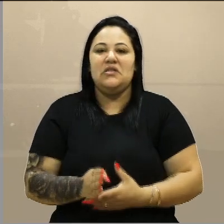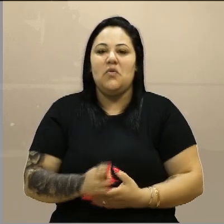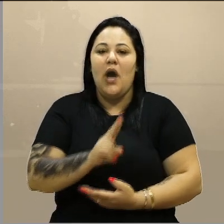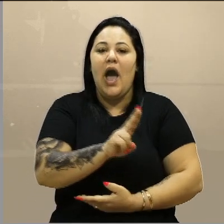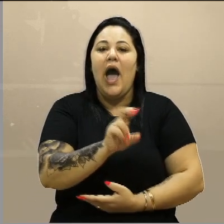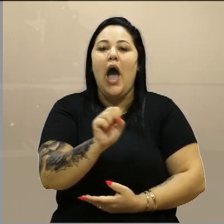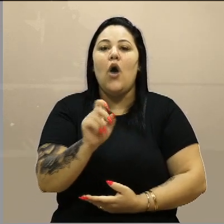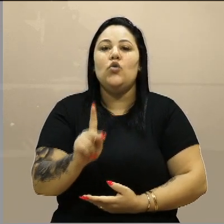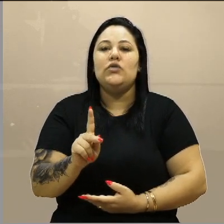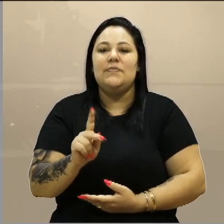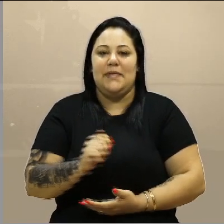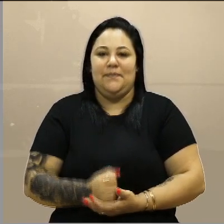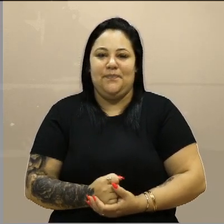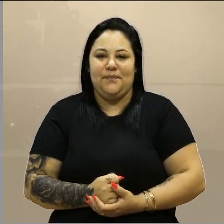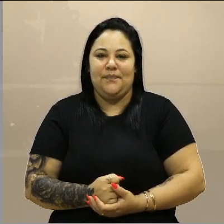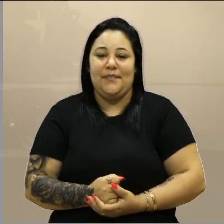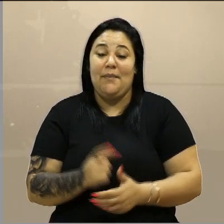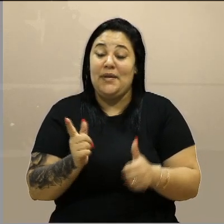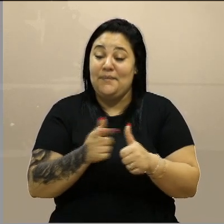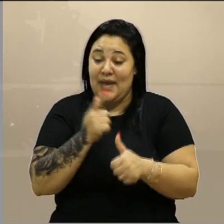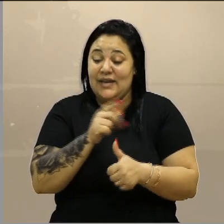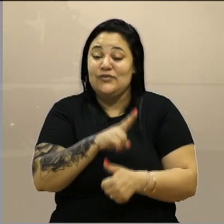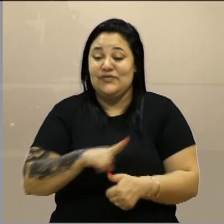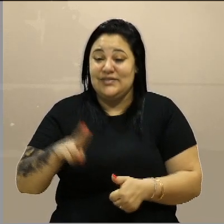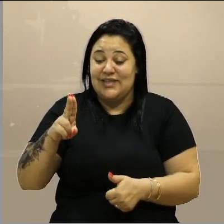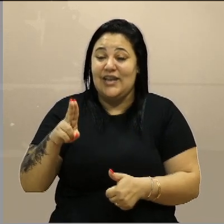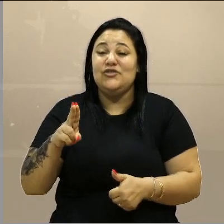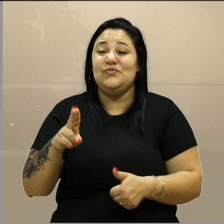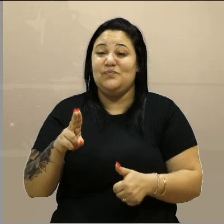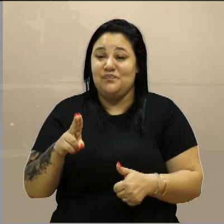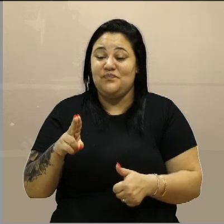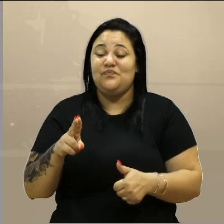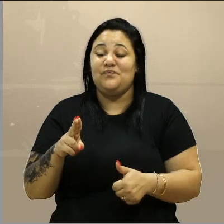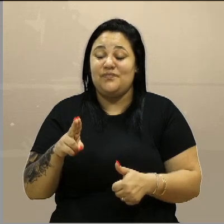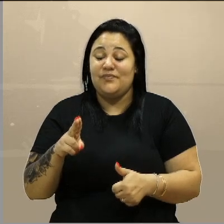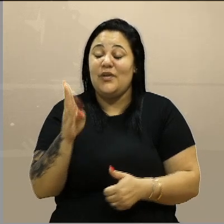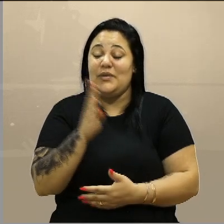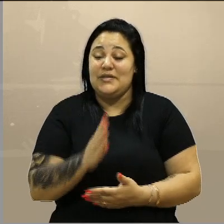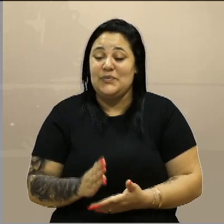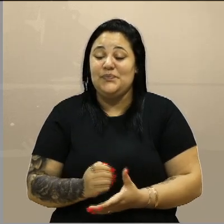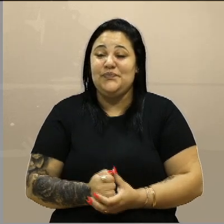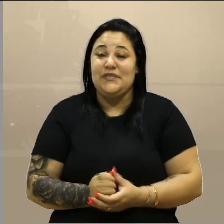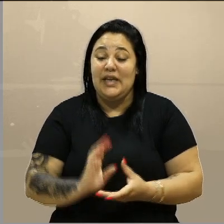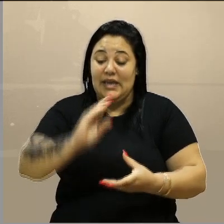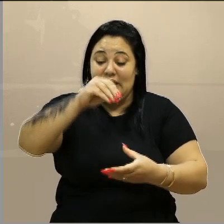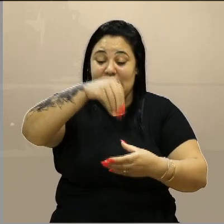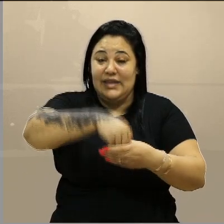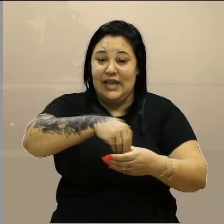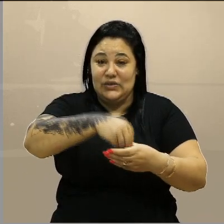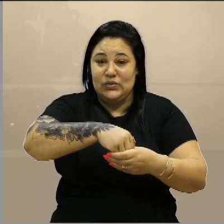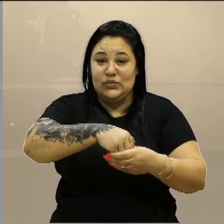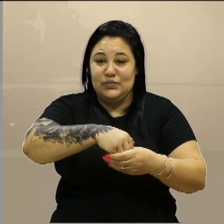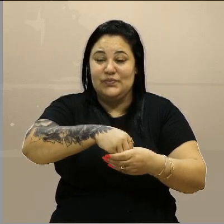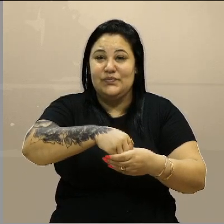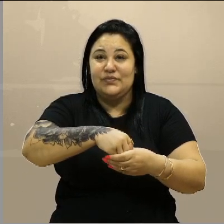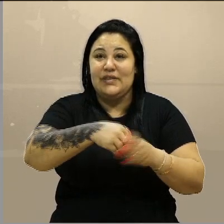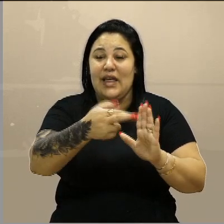né, a primeira universidade moderna do Brasil. E dentro do Estatuto de Fundação da USP, está lá, pode